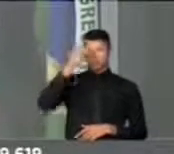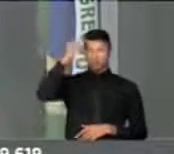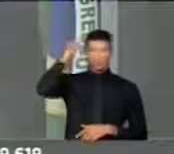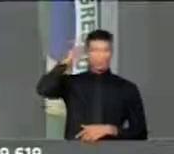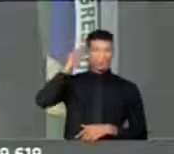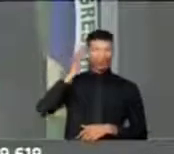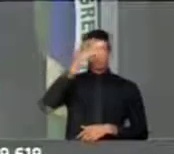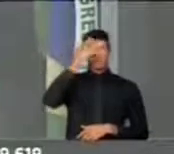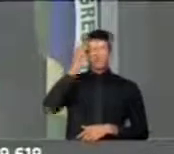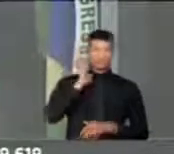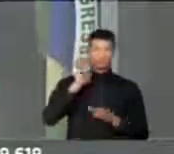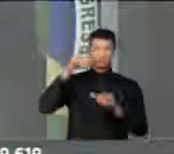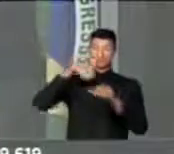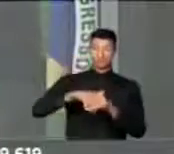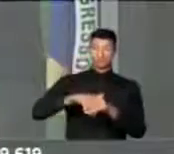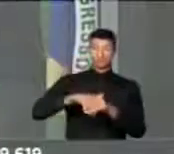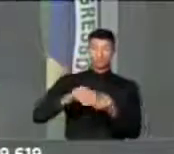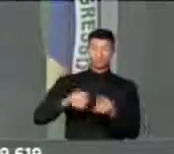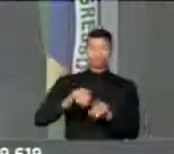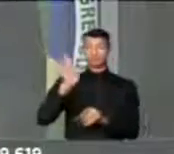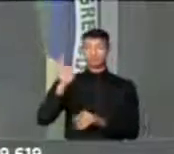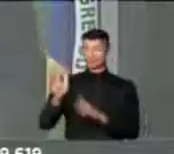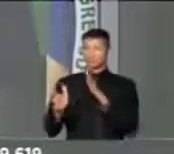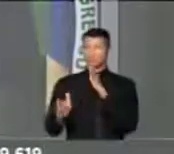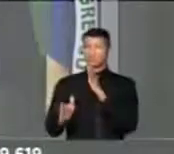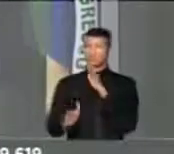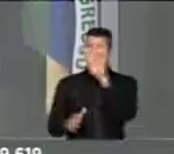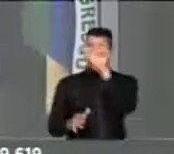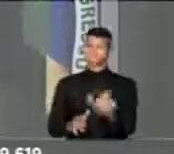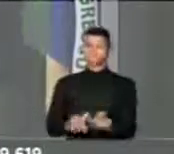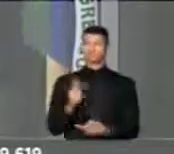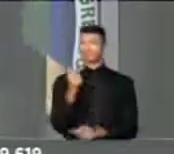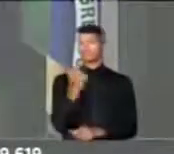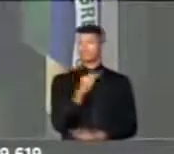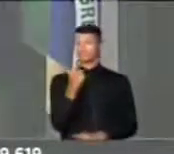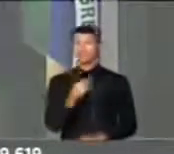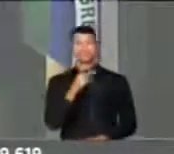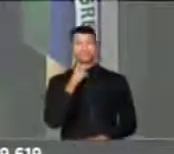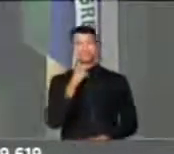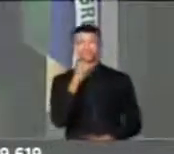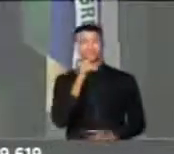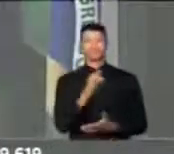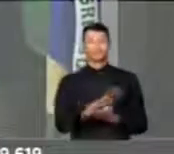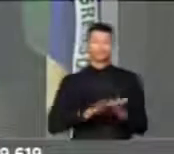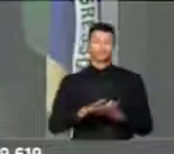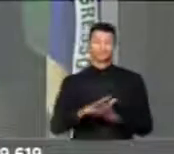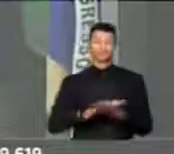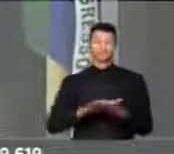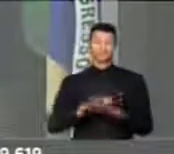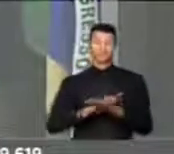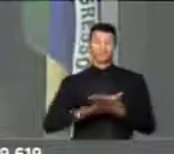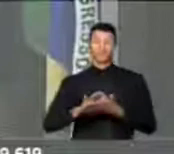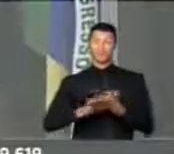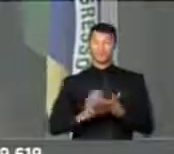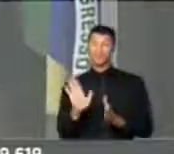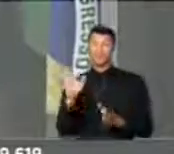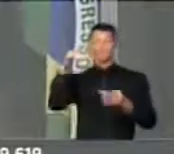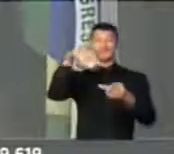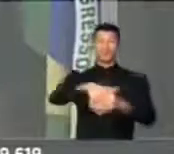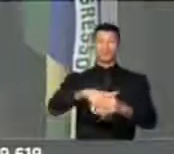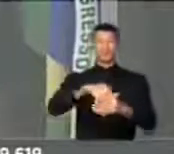cujos eleitores desta casa, por lhe conhecerem, não tiveram dúvidas em dar seu voto.